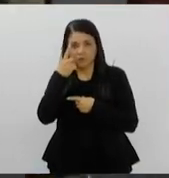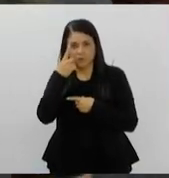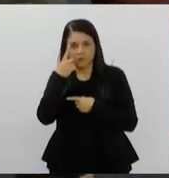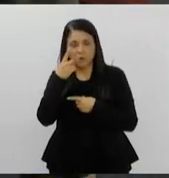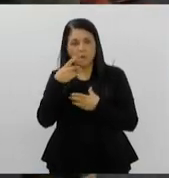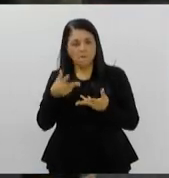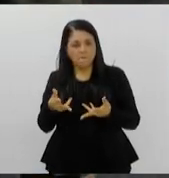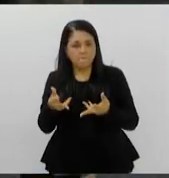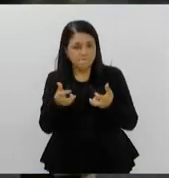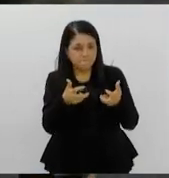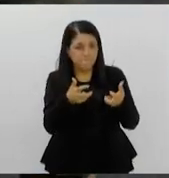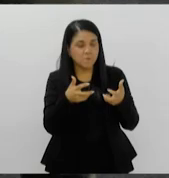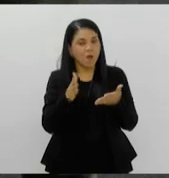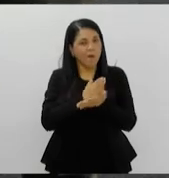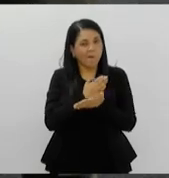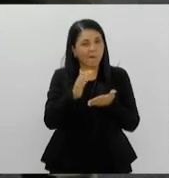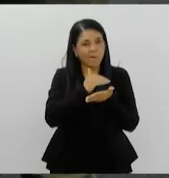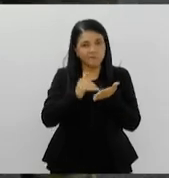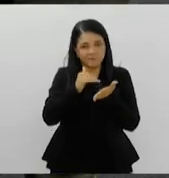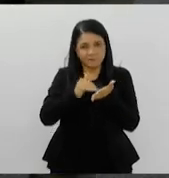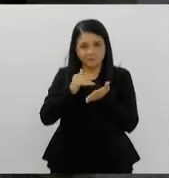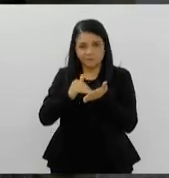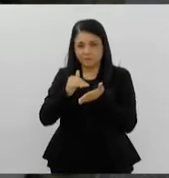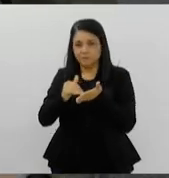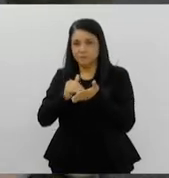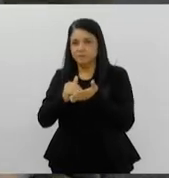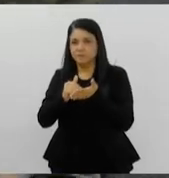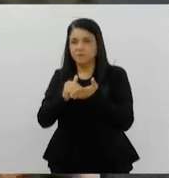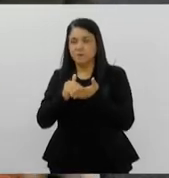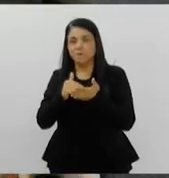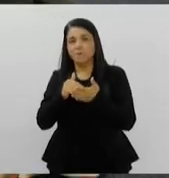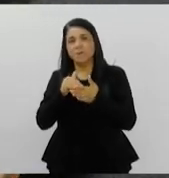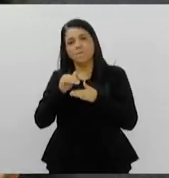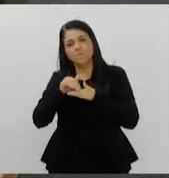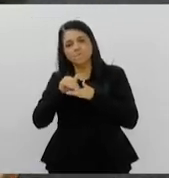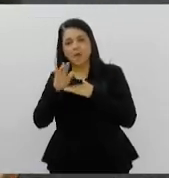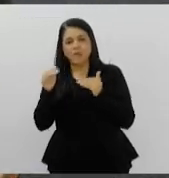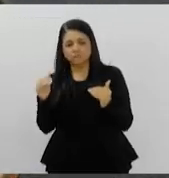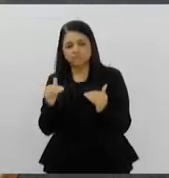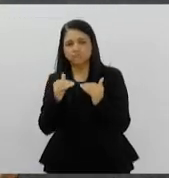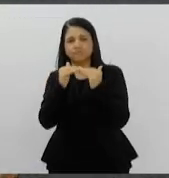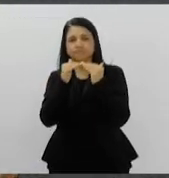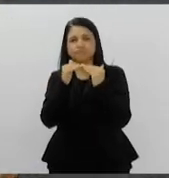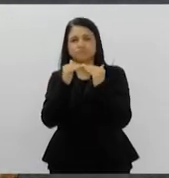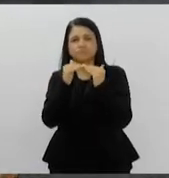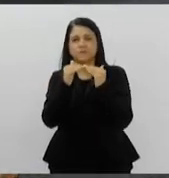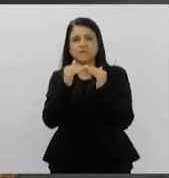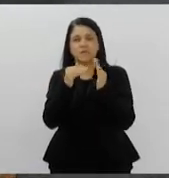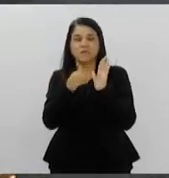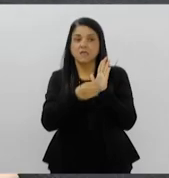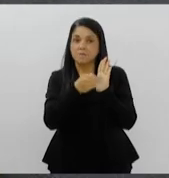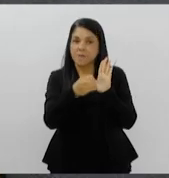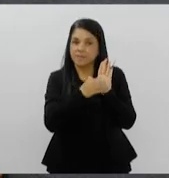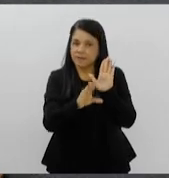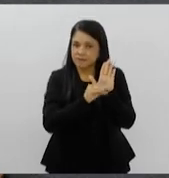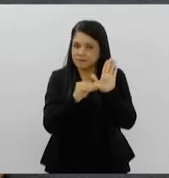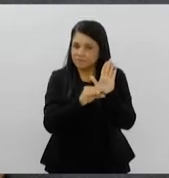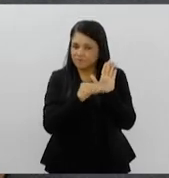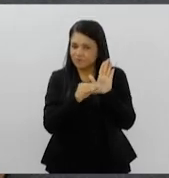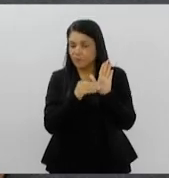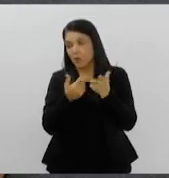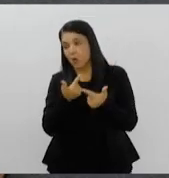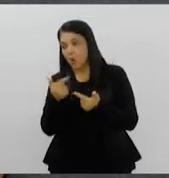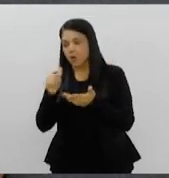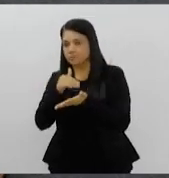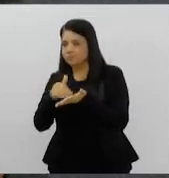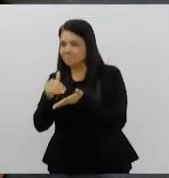Algumas secretarias estão, digamos assim, mais favoravelmente tocando as emendas. Outras estão tipo válvula presa, a